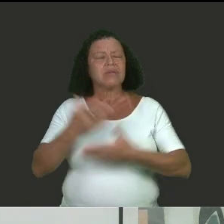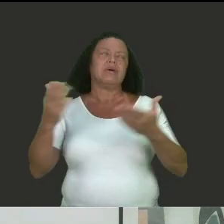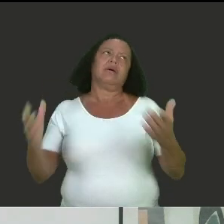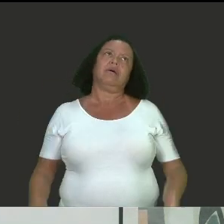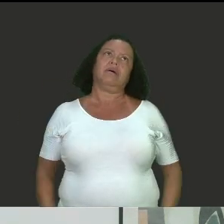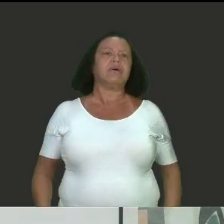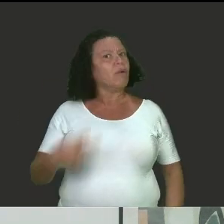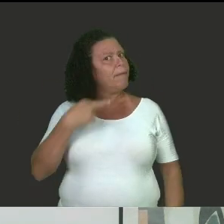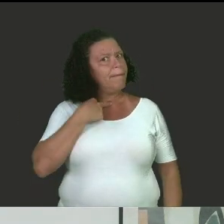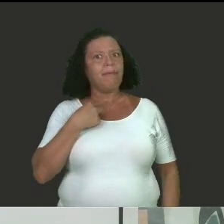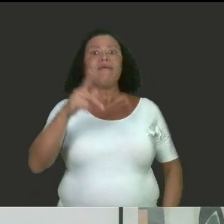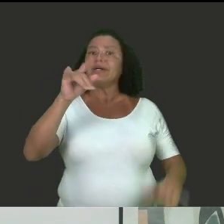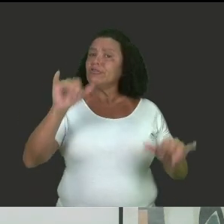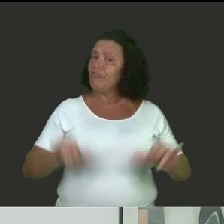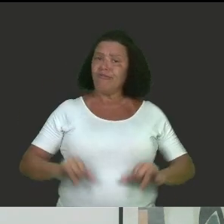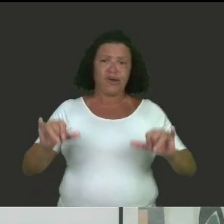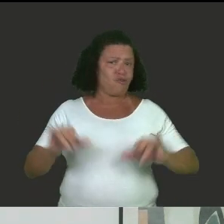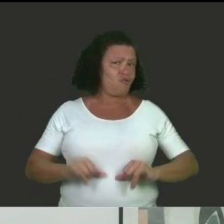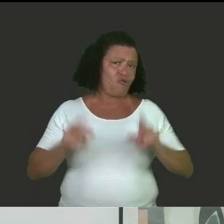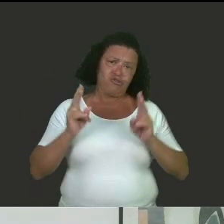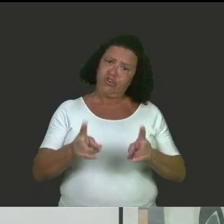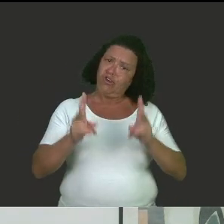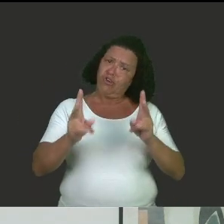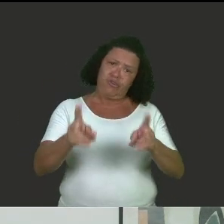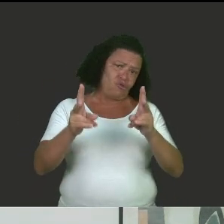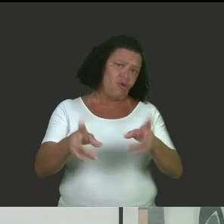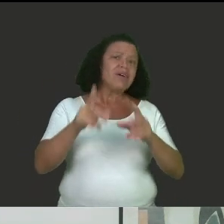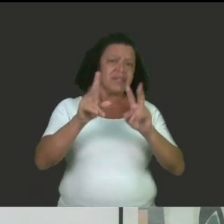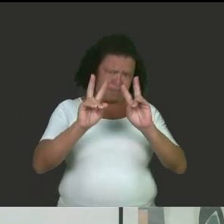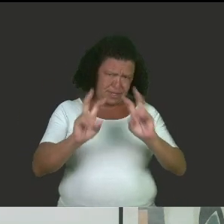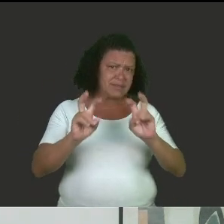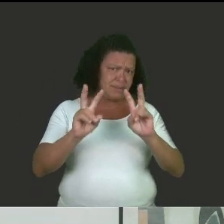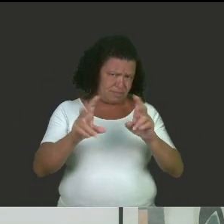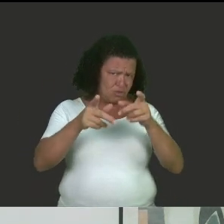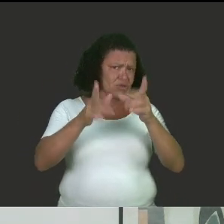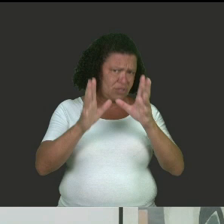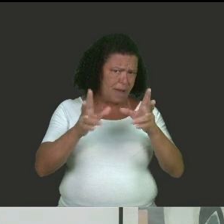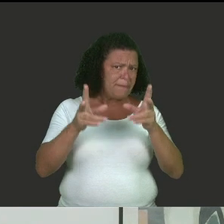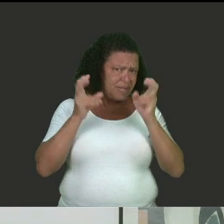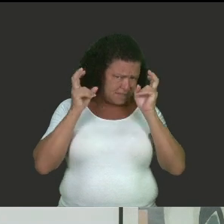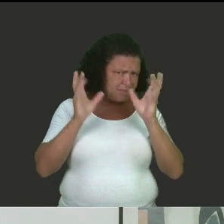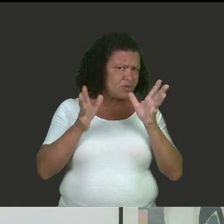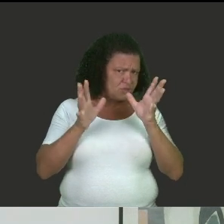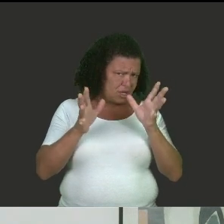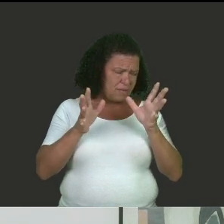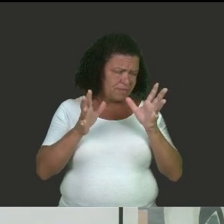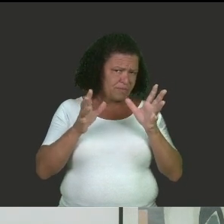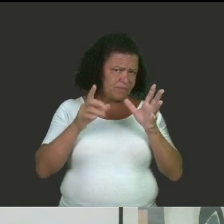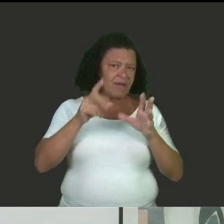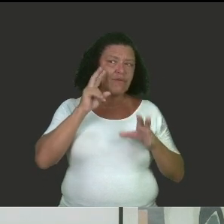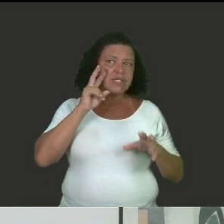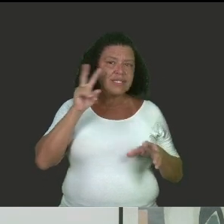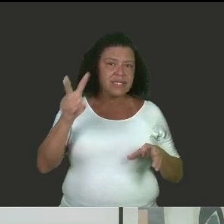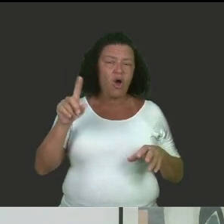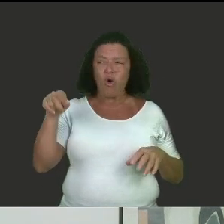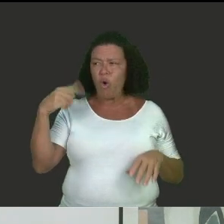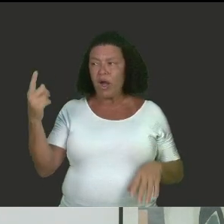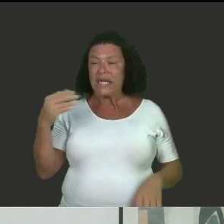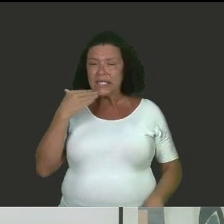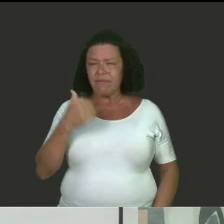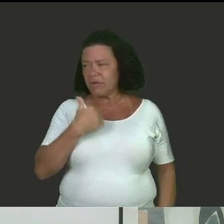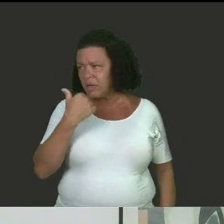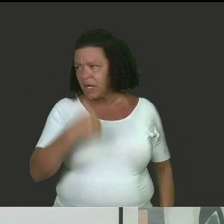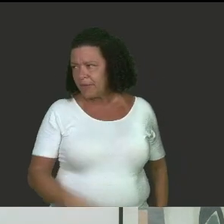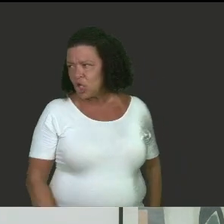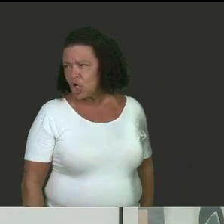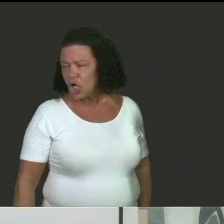continuar sofrendo. Vocês já perceberam pessoas que a gente olha, porque é muito mais fácil olhar o outro do que a si próprio, mas